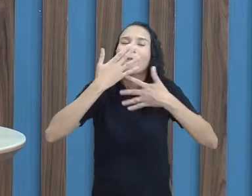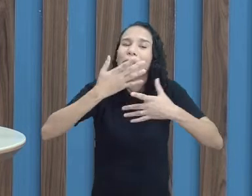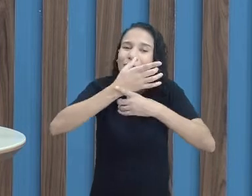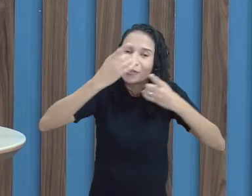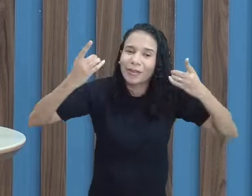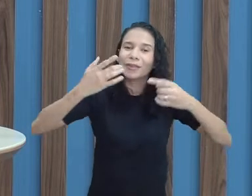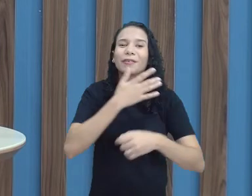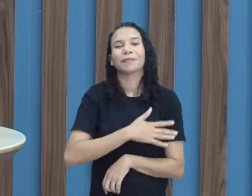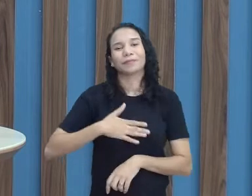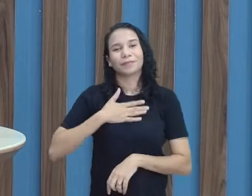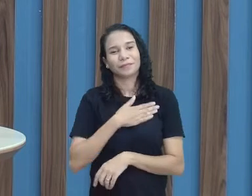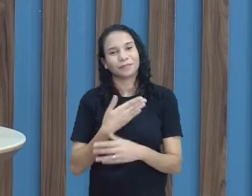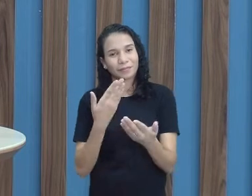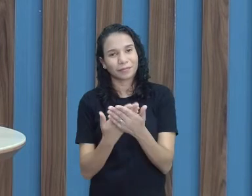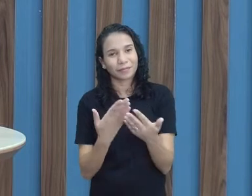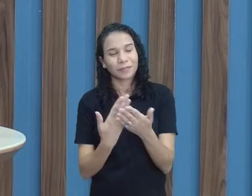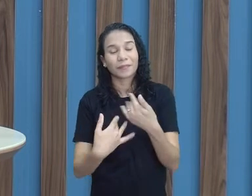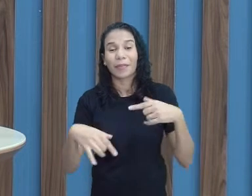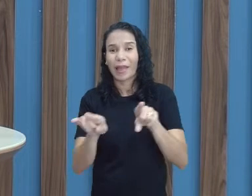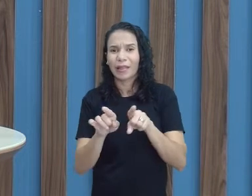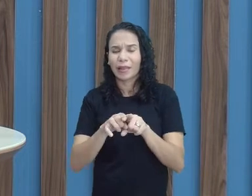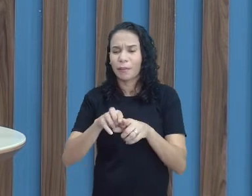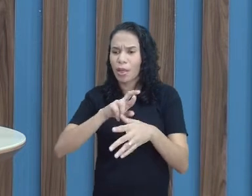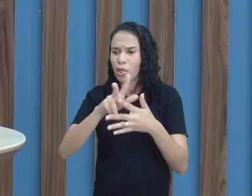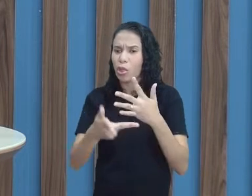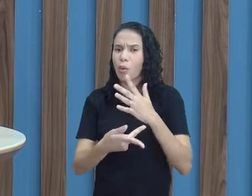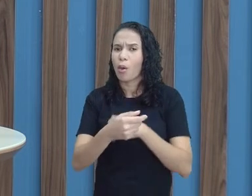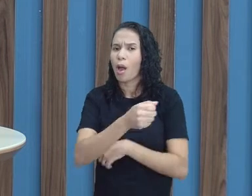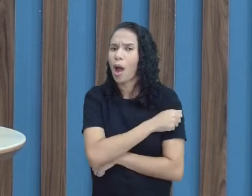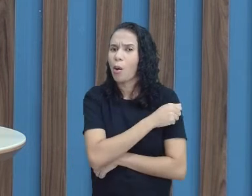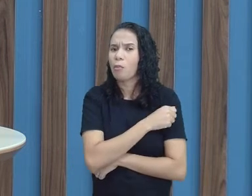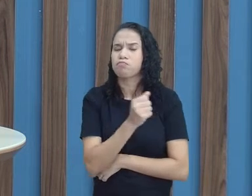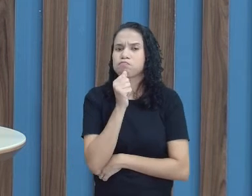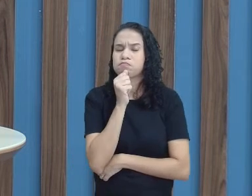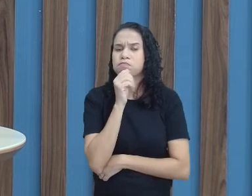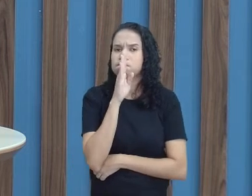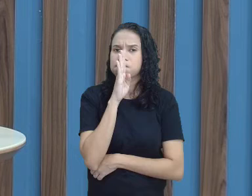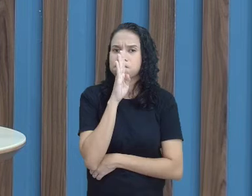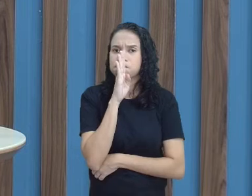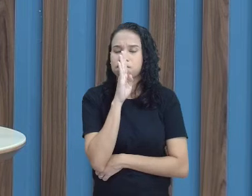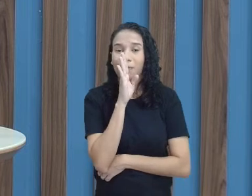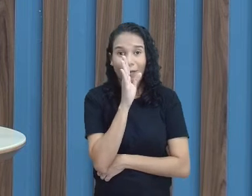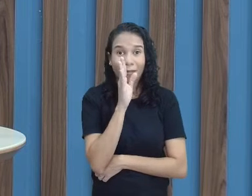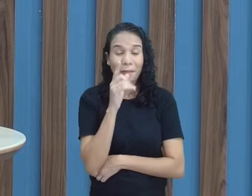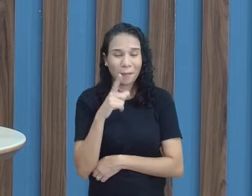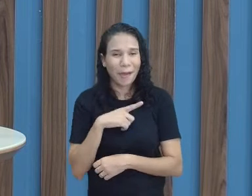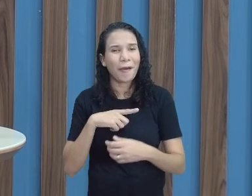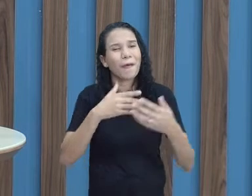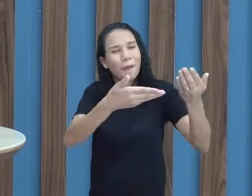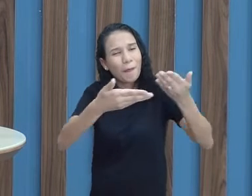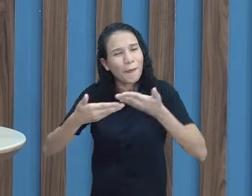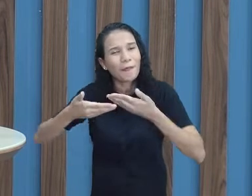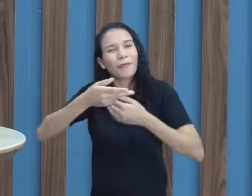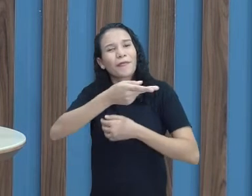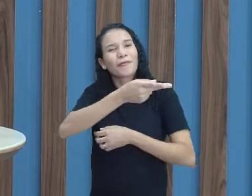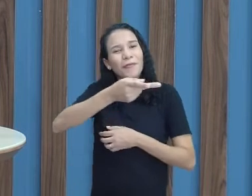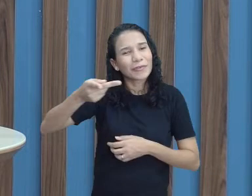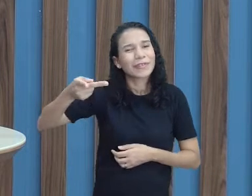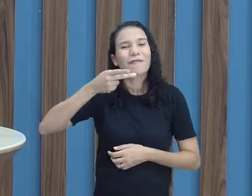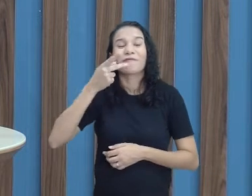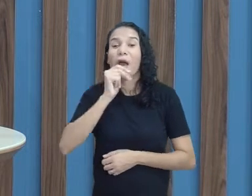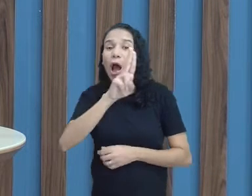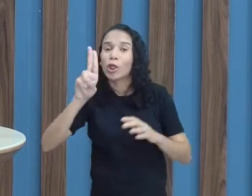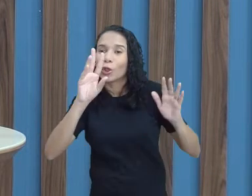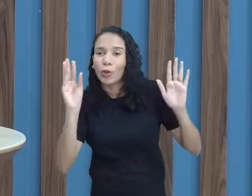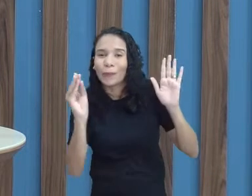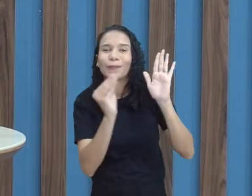nossa aula, né? Tem outros alunos, mas ainda não se pronunciaram. Mas eu estou convidando aqui a colocarem o nome